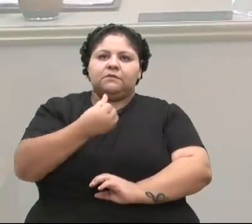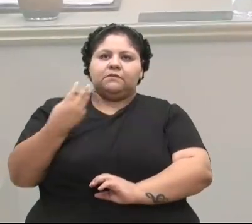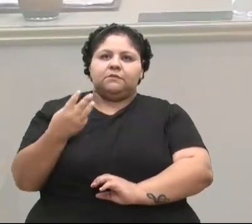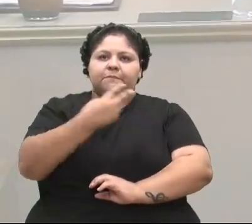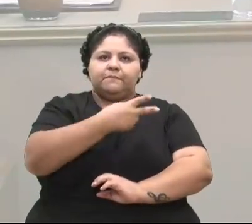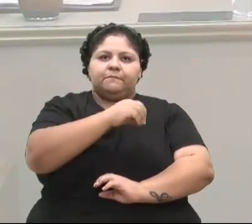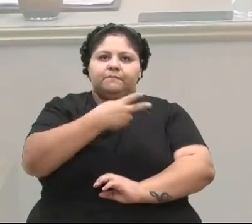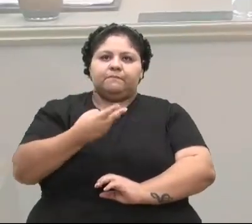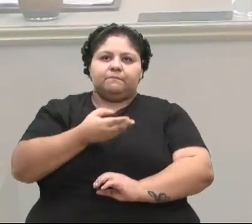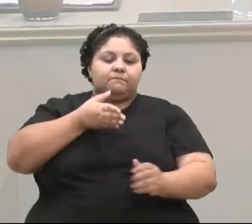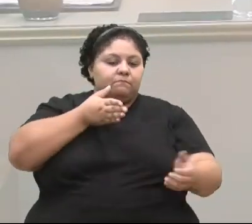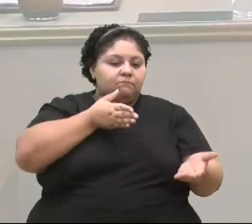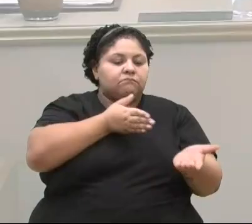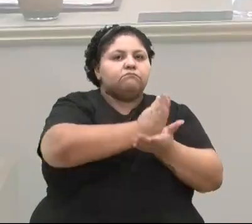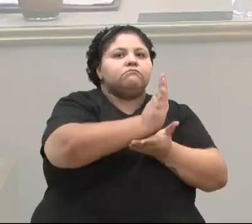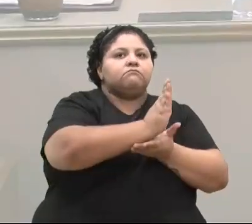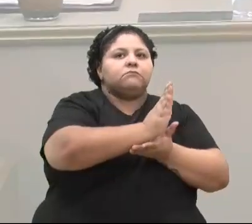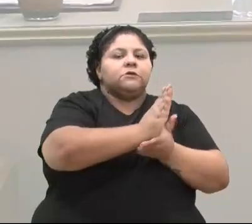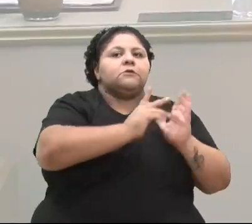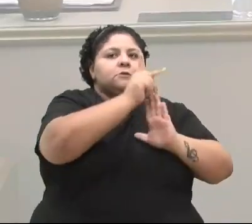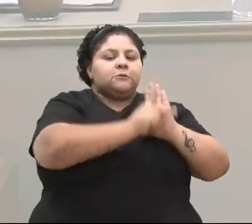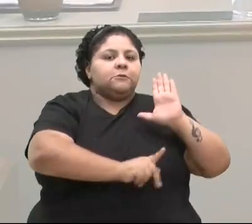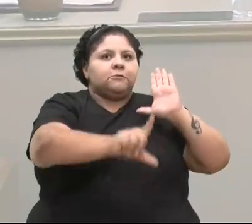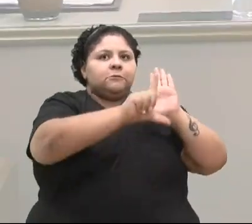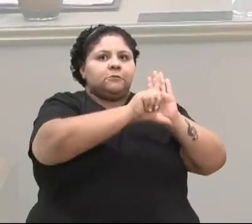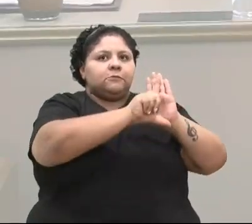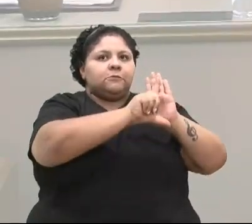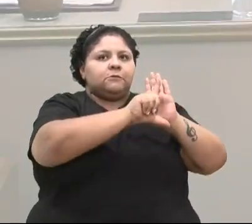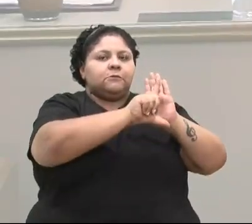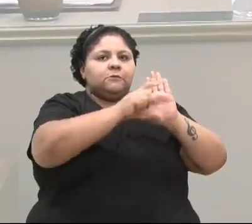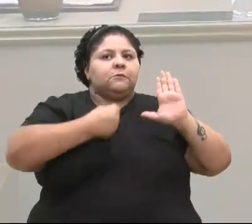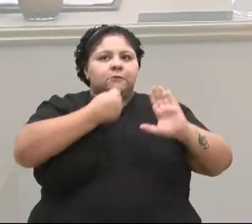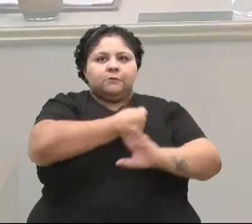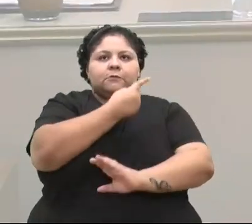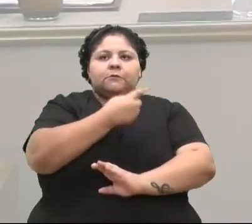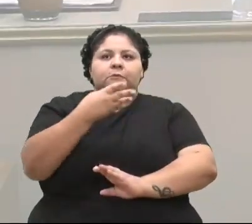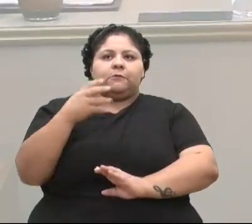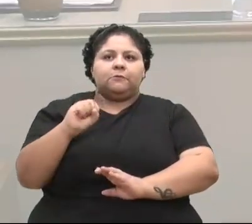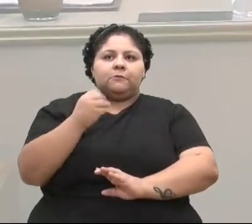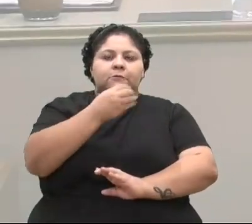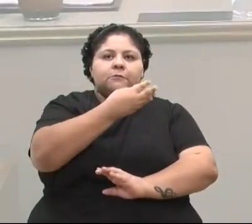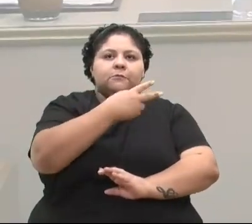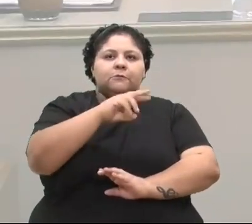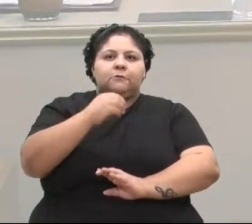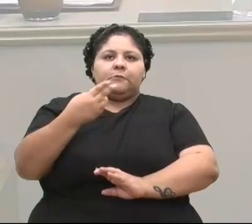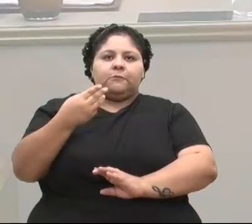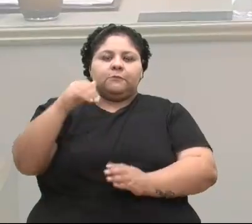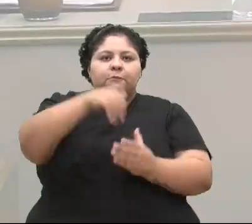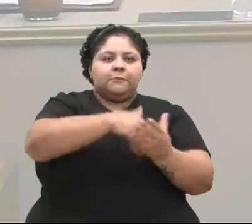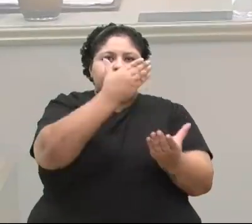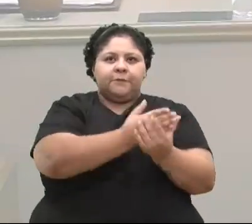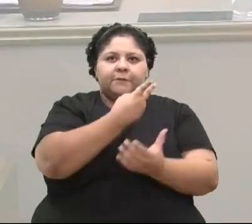663/2023, favorável. Parecer favorável ao projeto de lei complementar número 140/2023, contido no processo